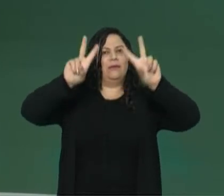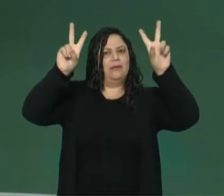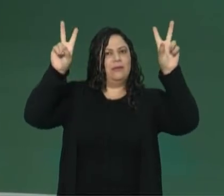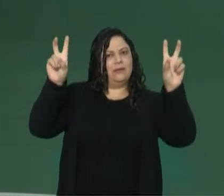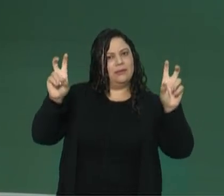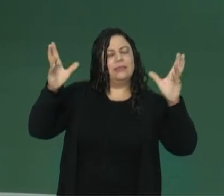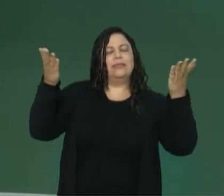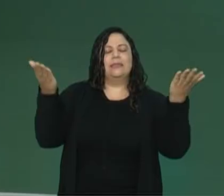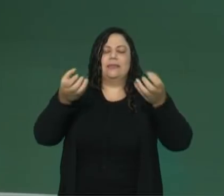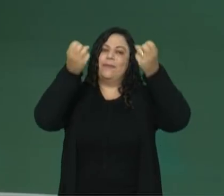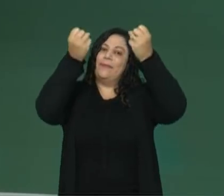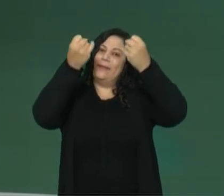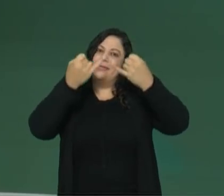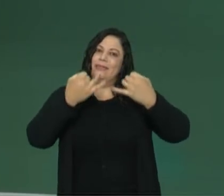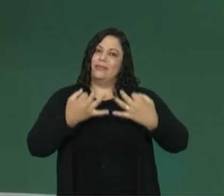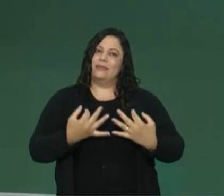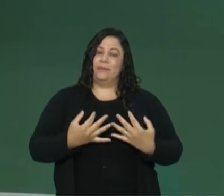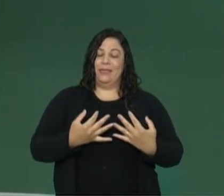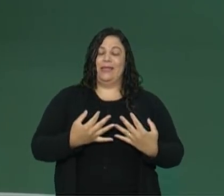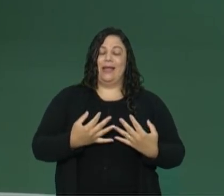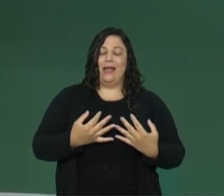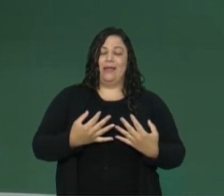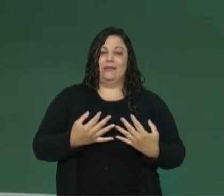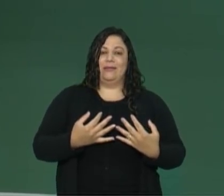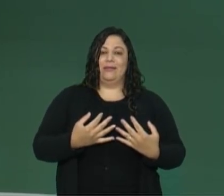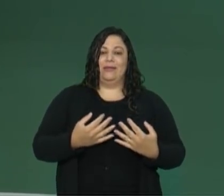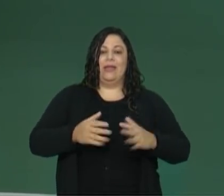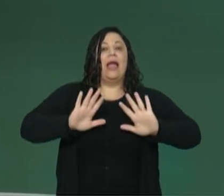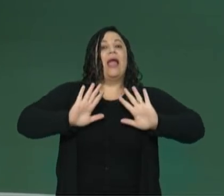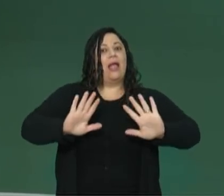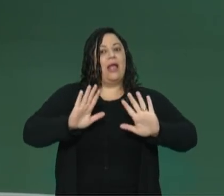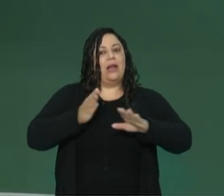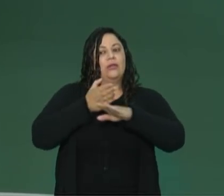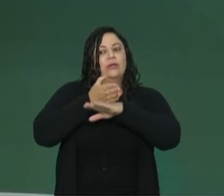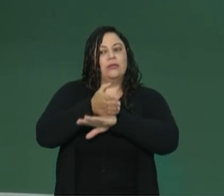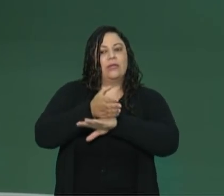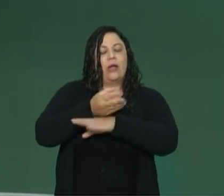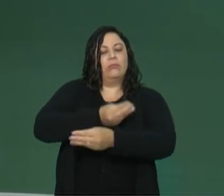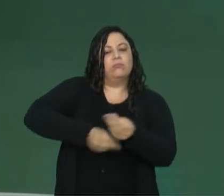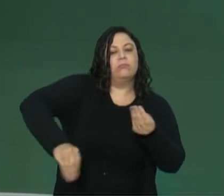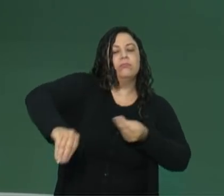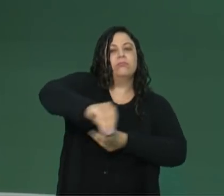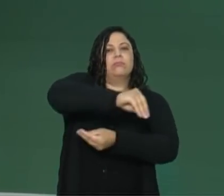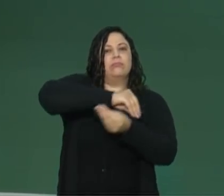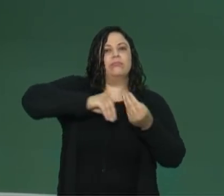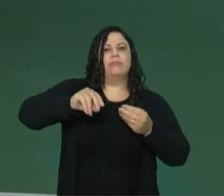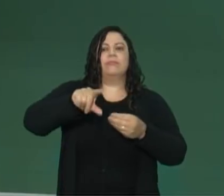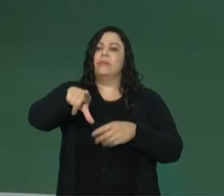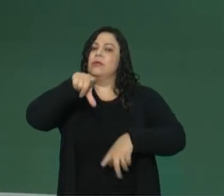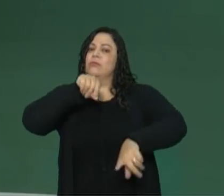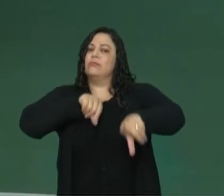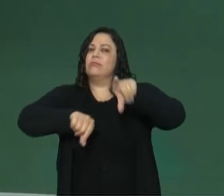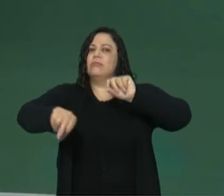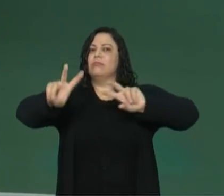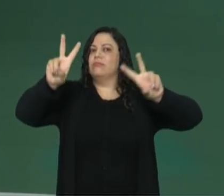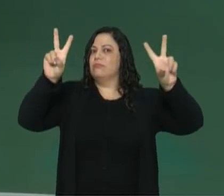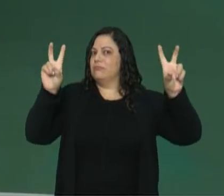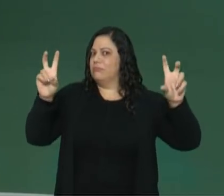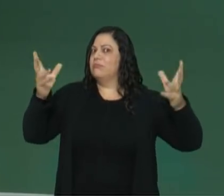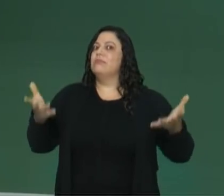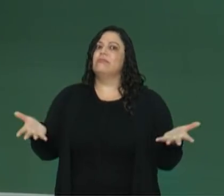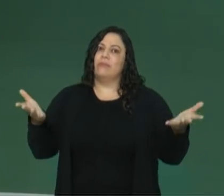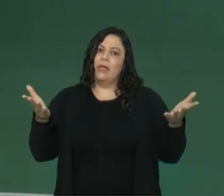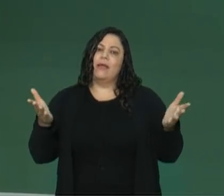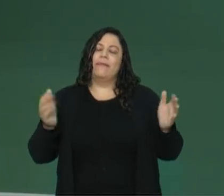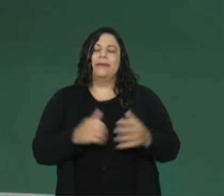nessa sessão, ela já não é imparcial, ela já é parcial, porque ela está escolhendo um tema e deixando de escolher outro, né? Então,